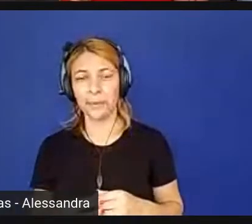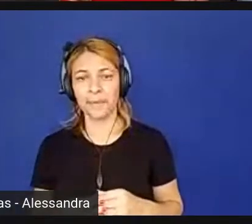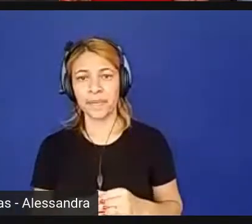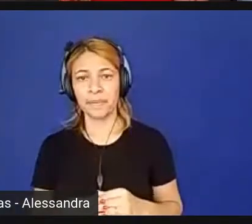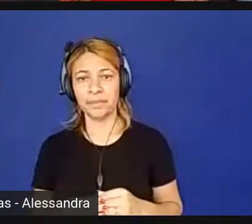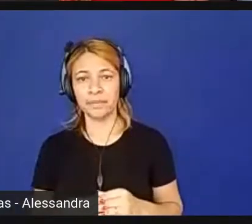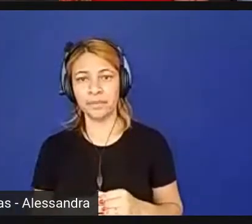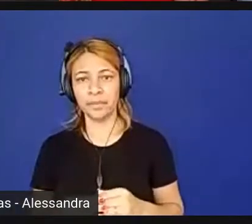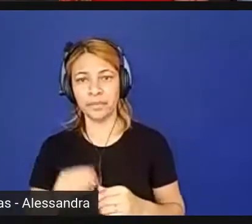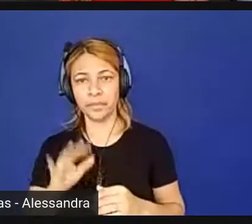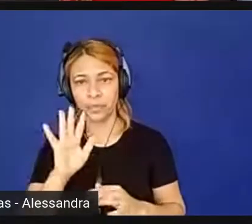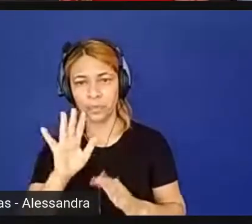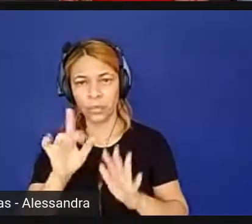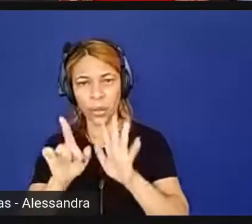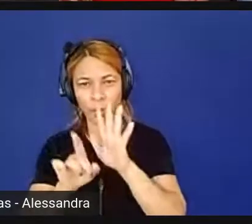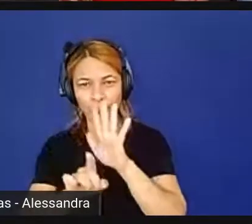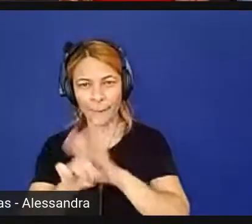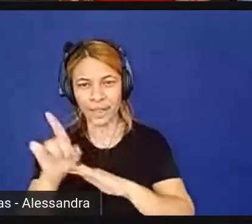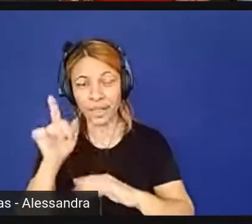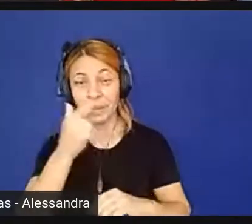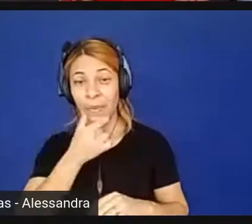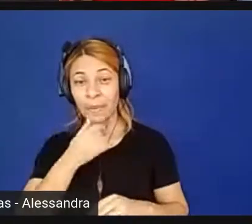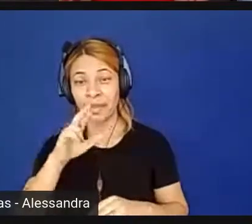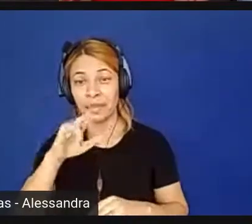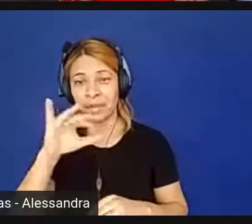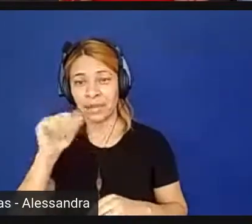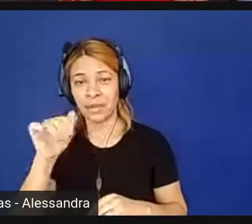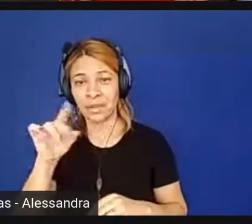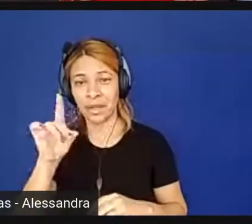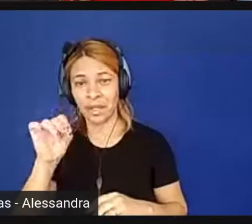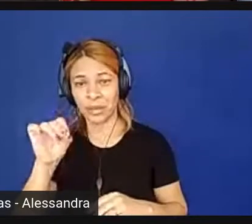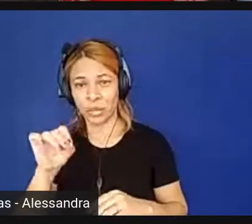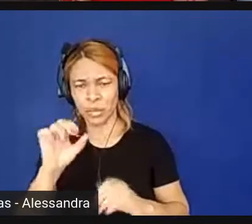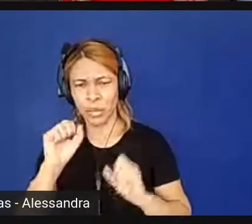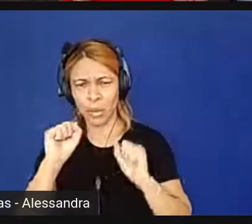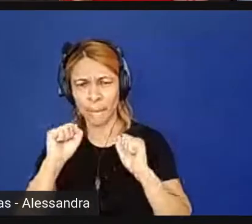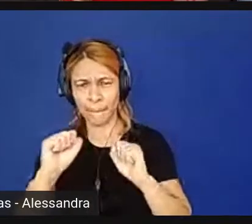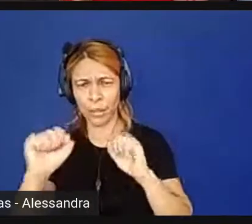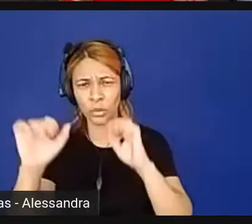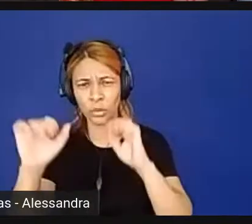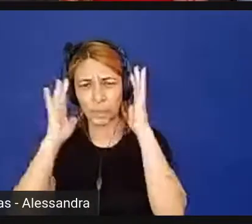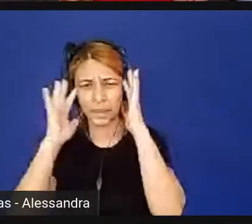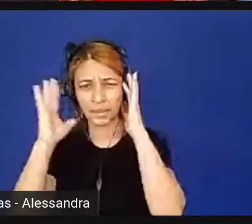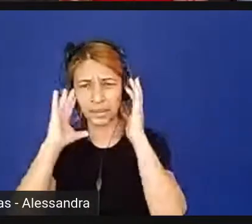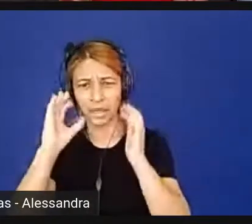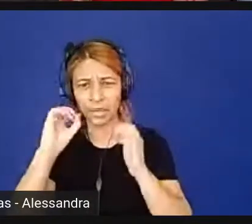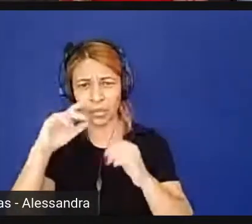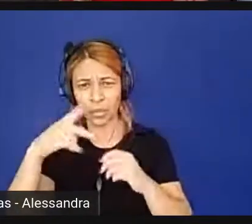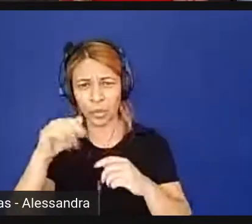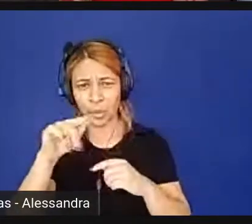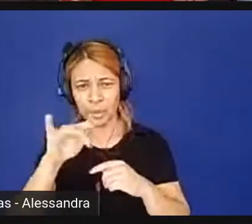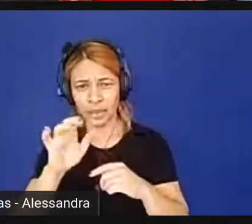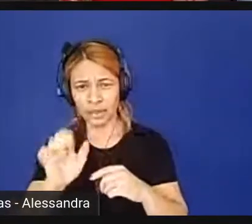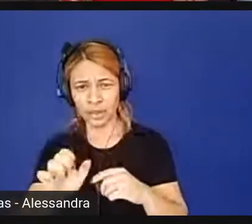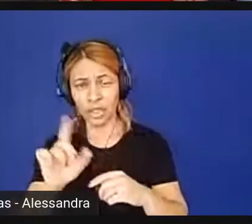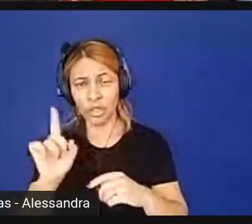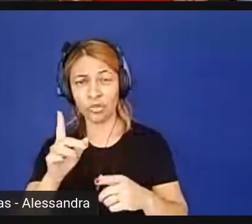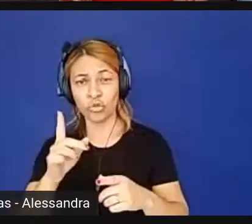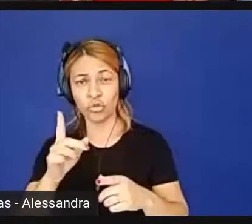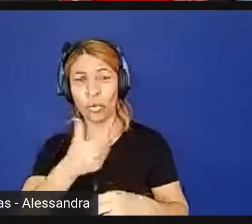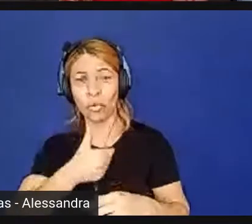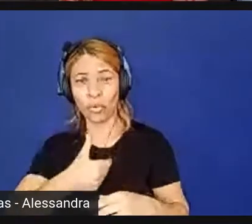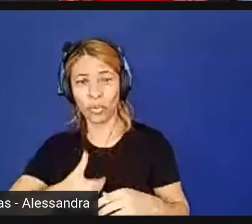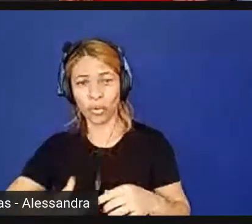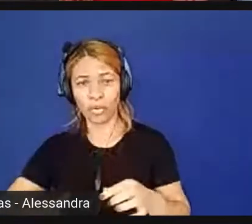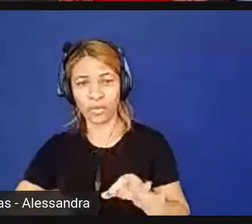Deixa uma pergunta aqui do Ricardo Oliveira. Ele diz o seguinte: posso pensar no compliance não só como um mecanismo de governança, mas também como um mecanismo